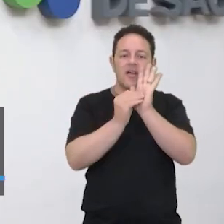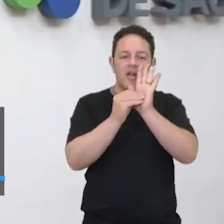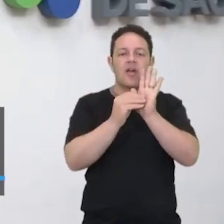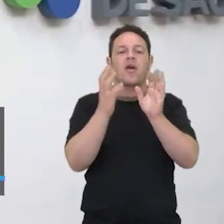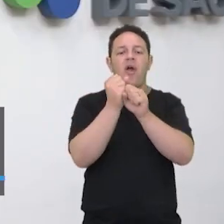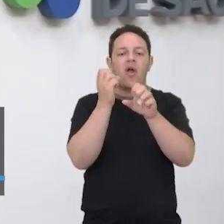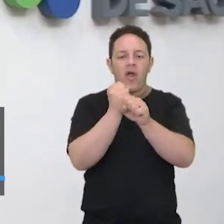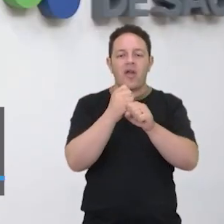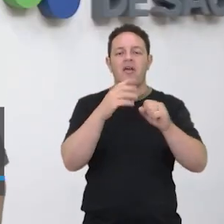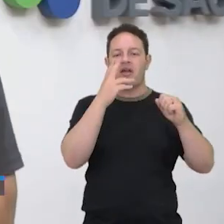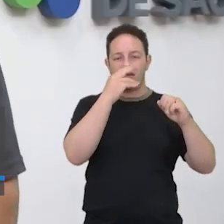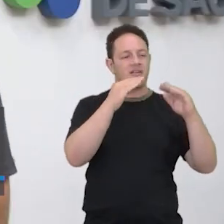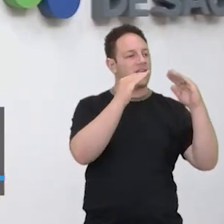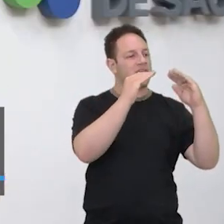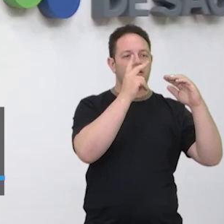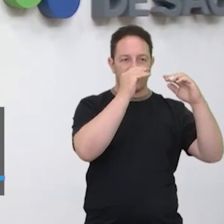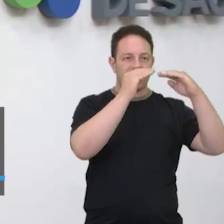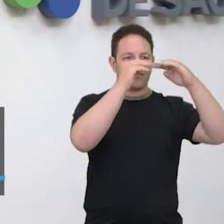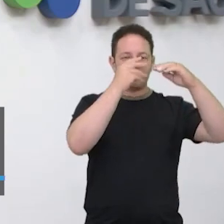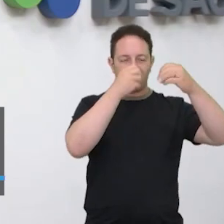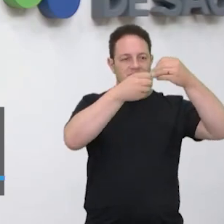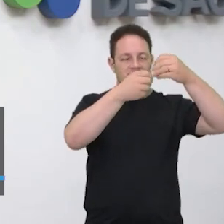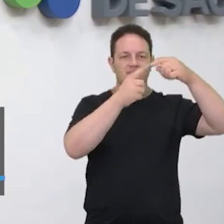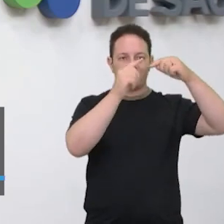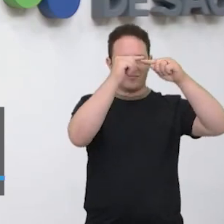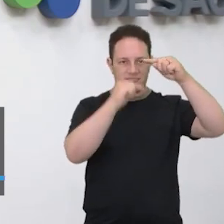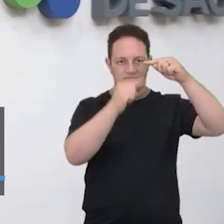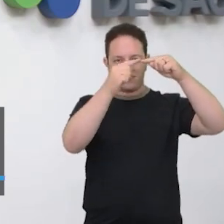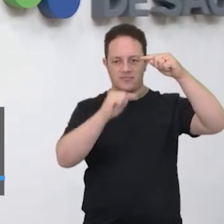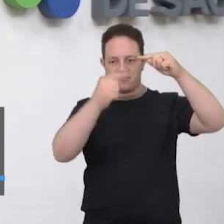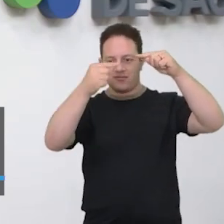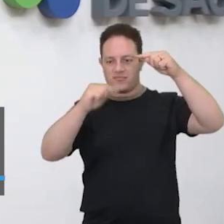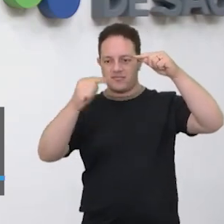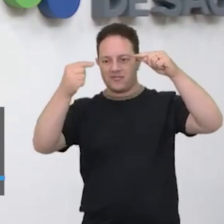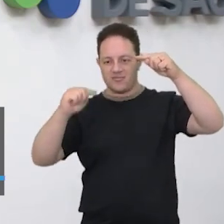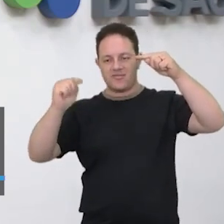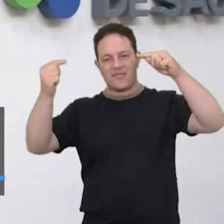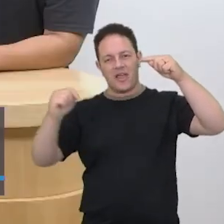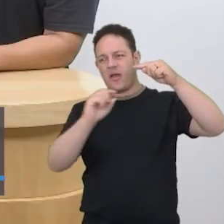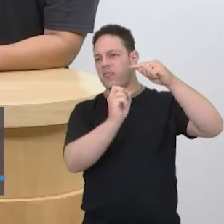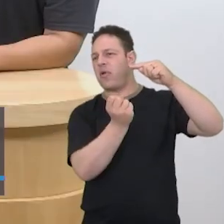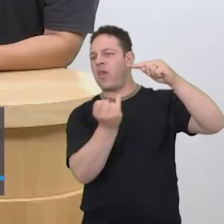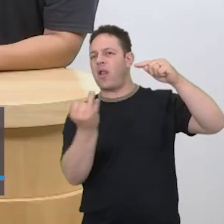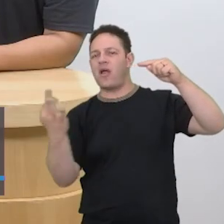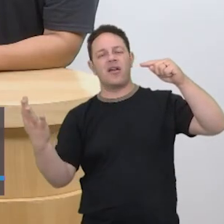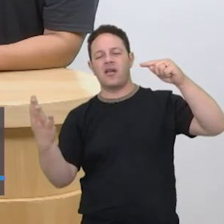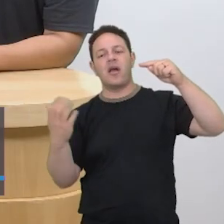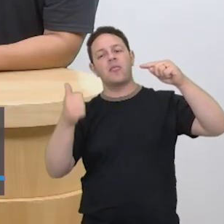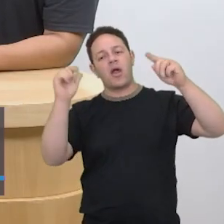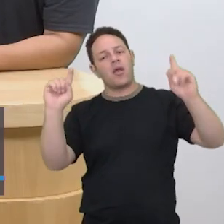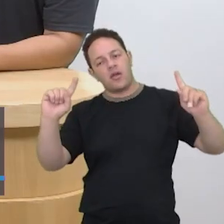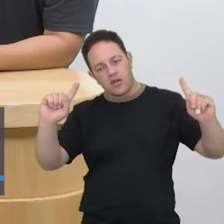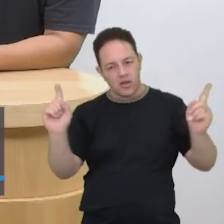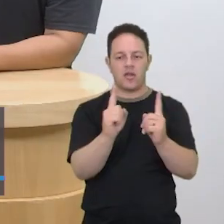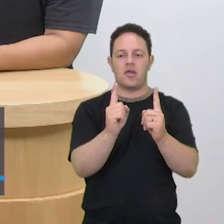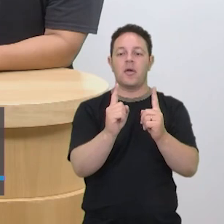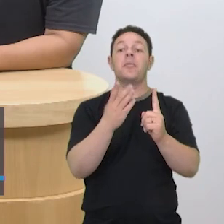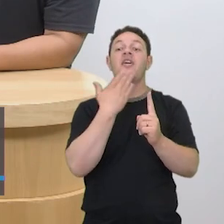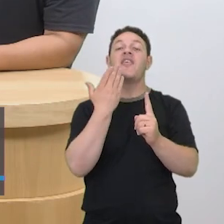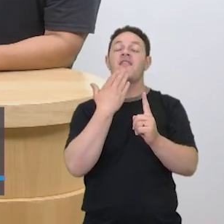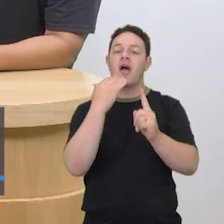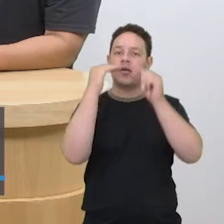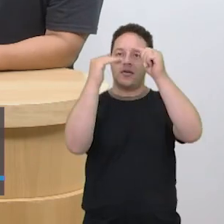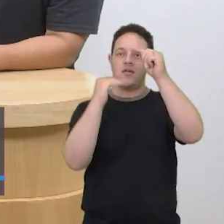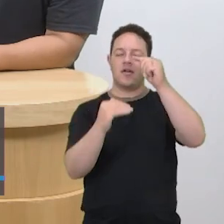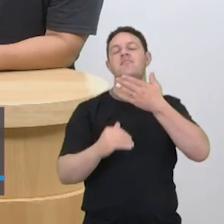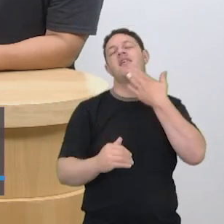né? Casa embaixo de casa. Então, para isso, a gente faz alguns truquezinhos na matemática para